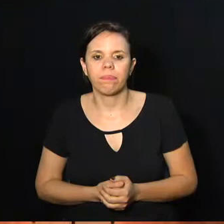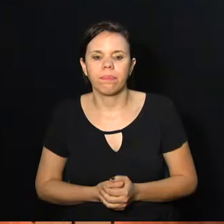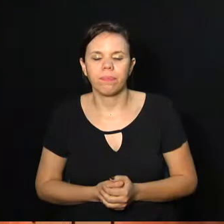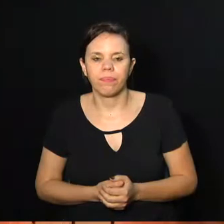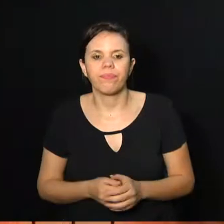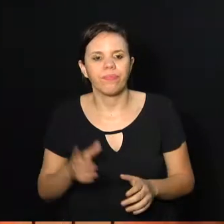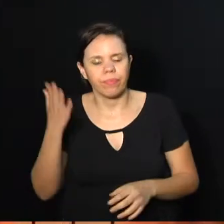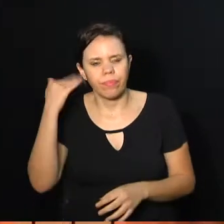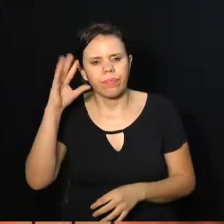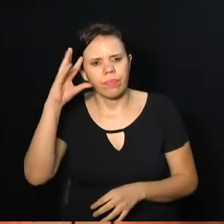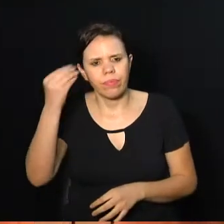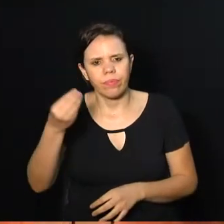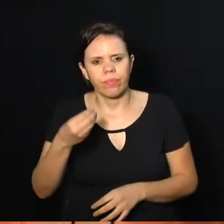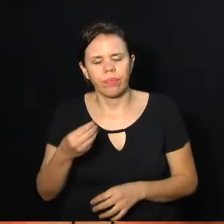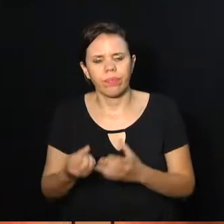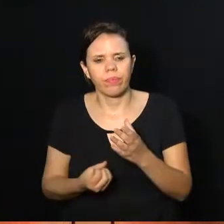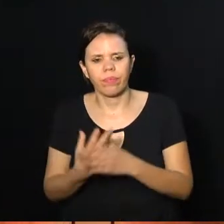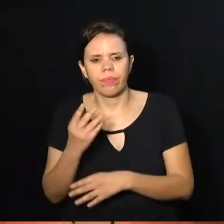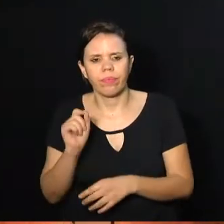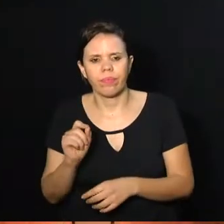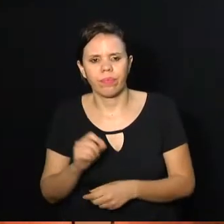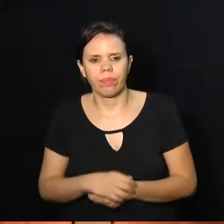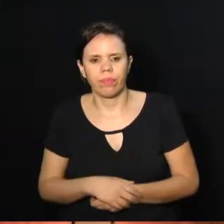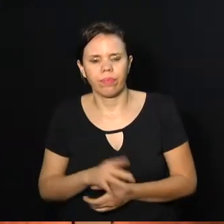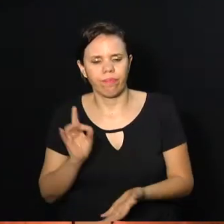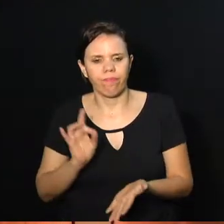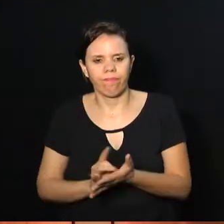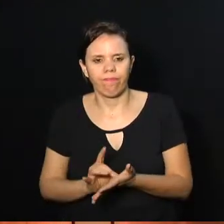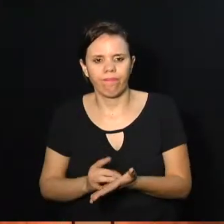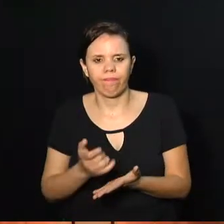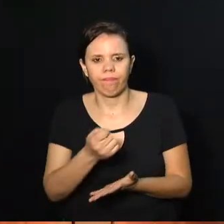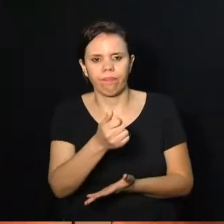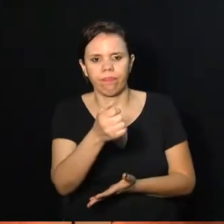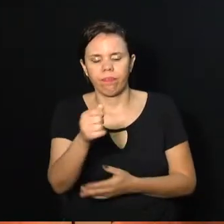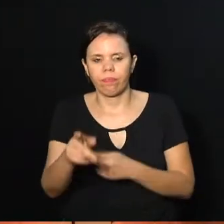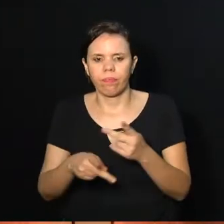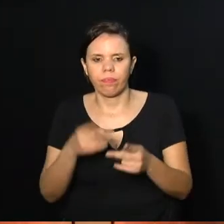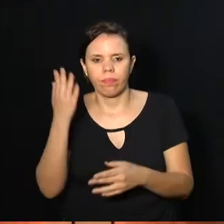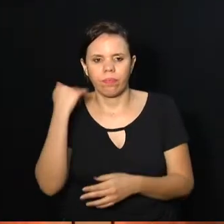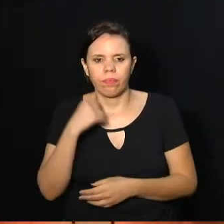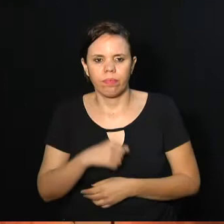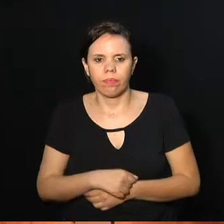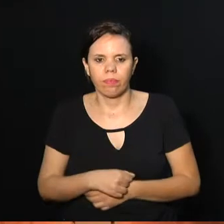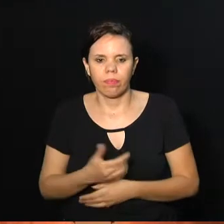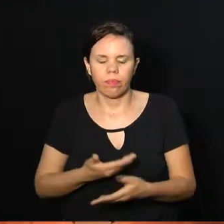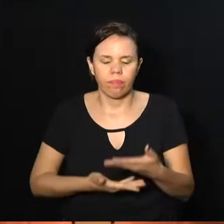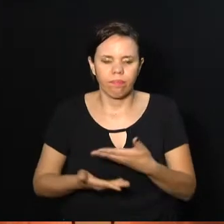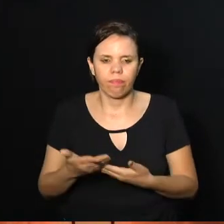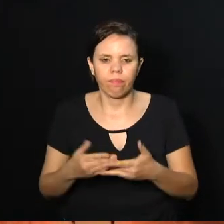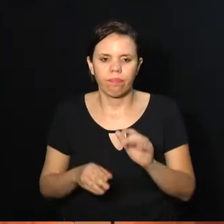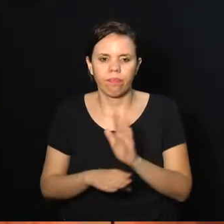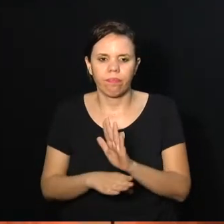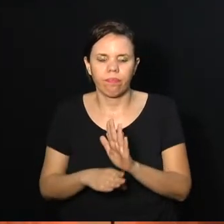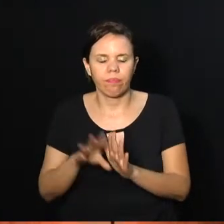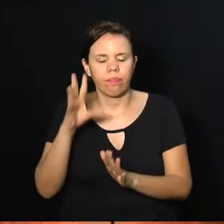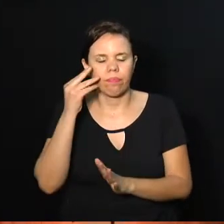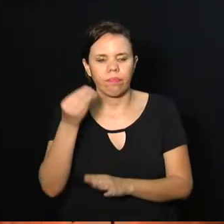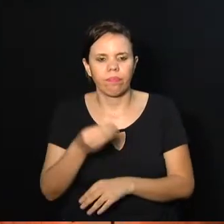tomou conhecimento de uma situação existente que poucos acabam se envolvendo, tendo